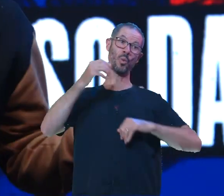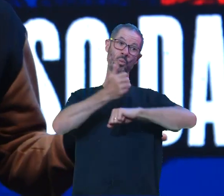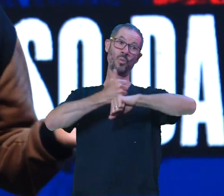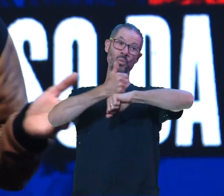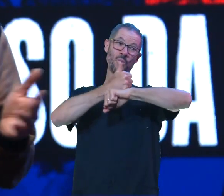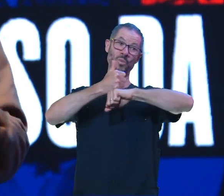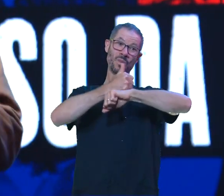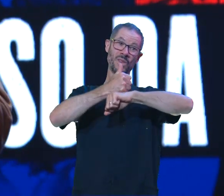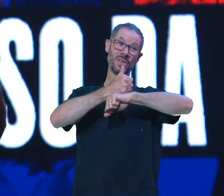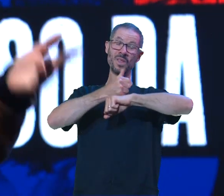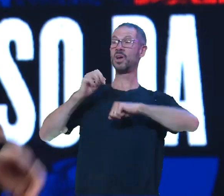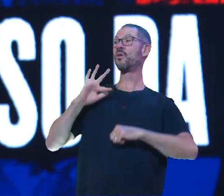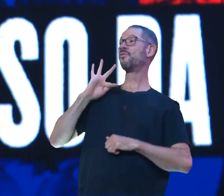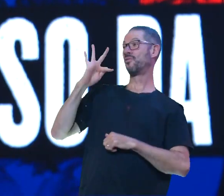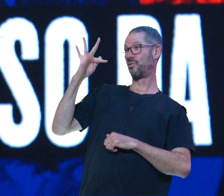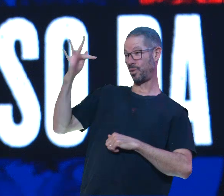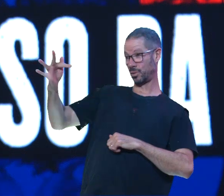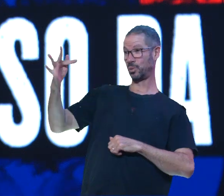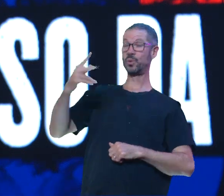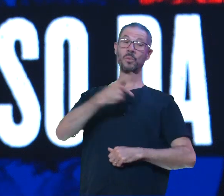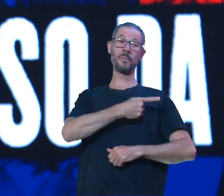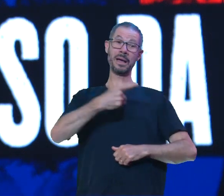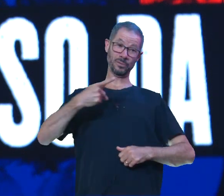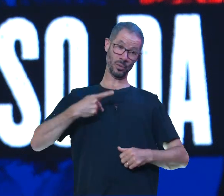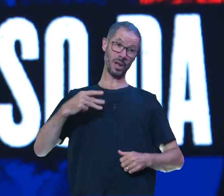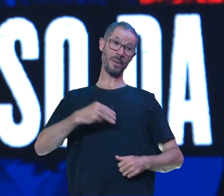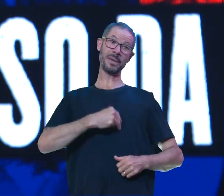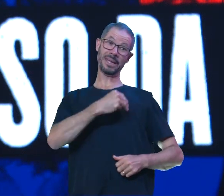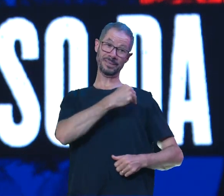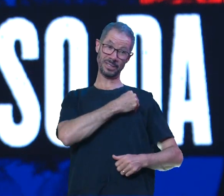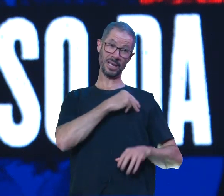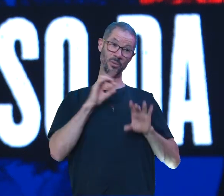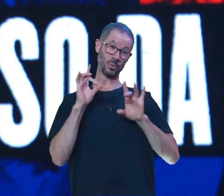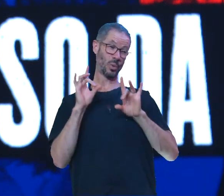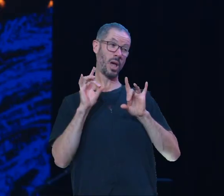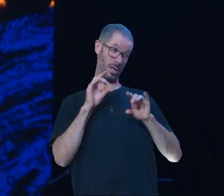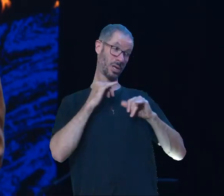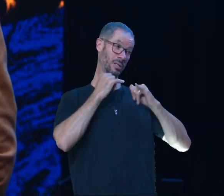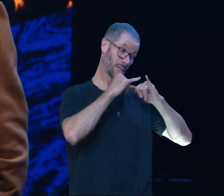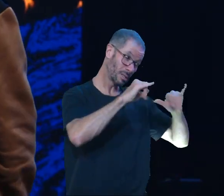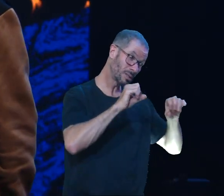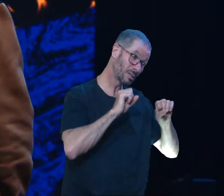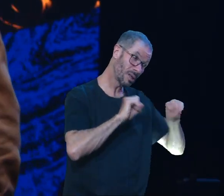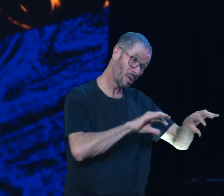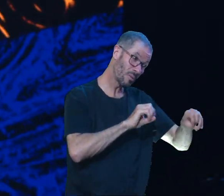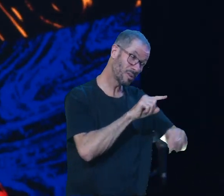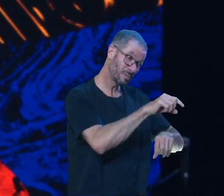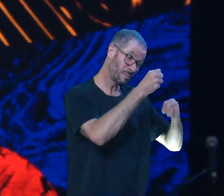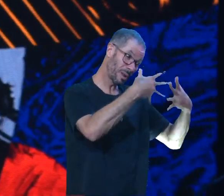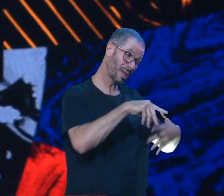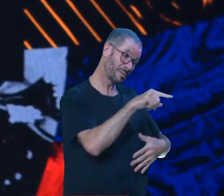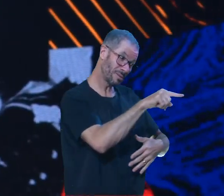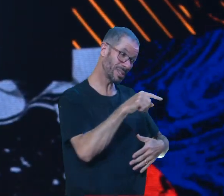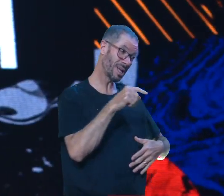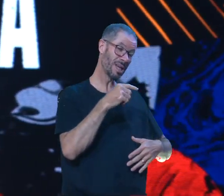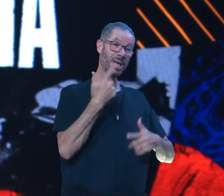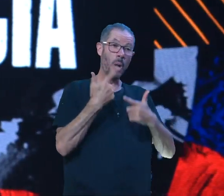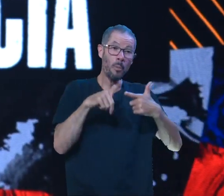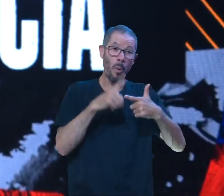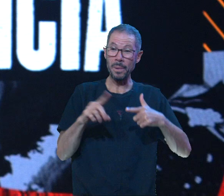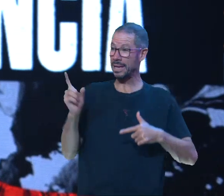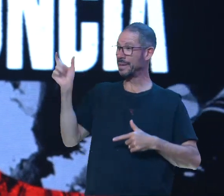já sabe que o futuro é pastorado, é ministério, não tem jeito. Então, já estou deixando bem claro desde o começo. E aí, eram as crises que ela